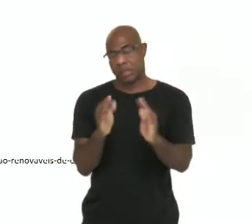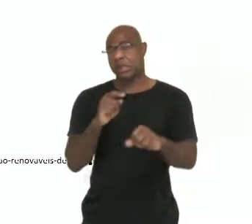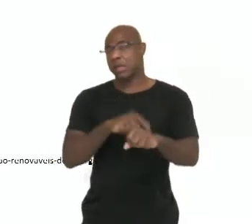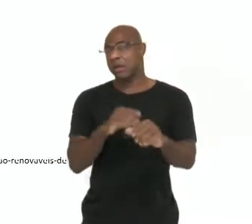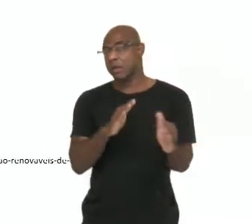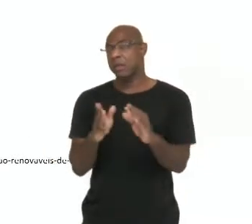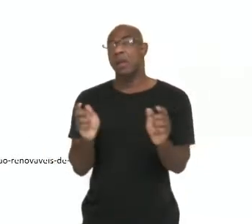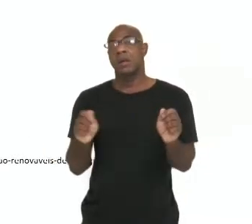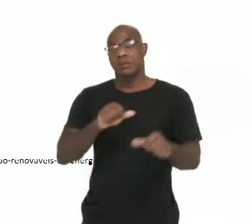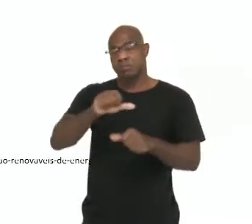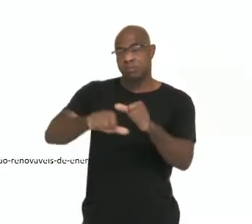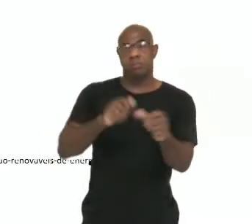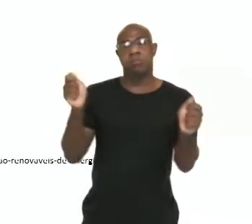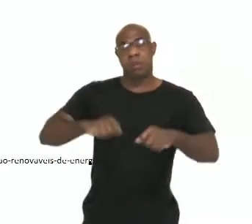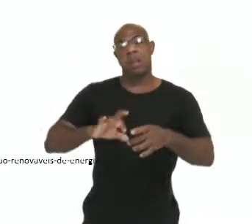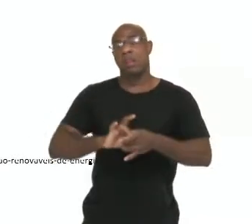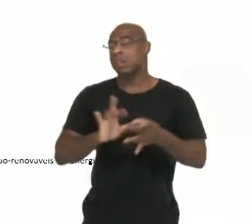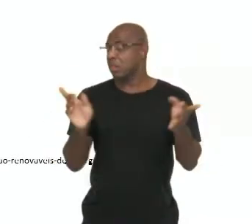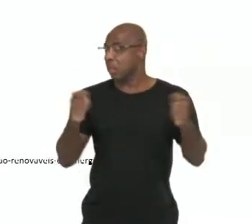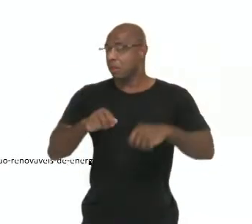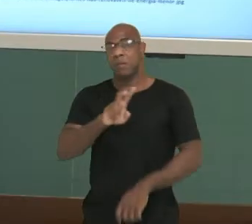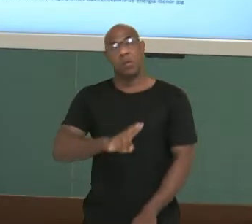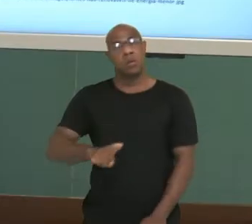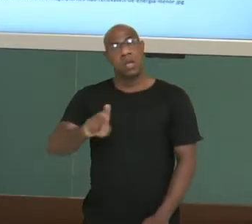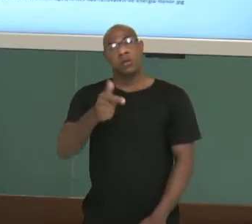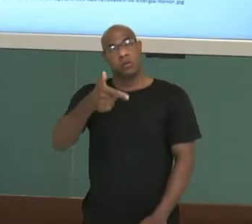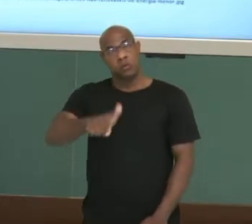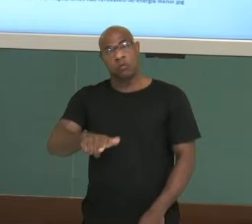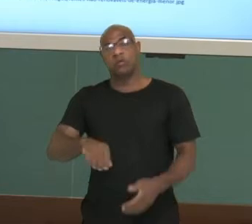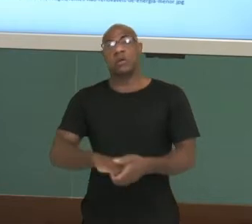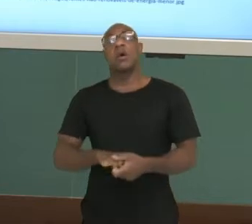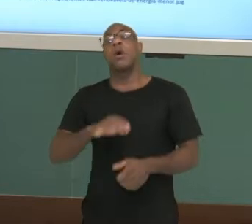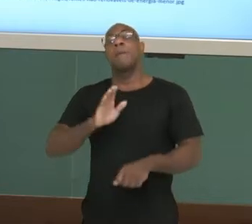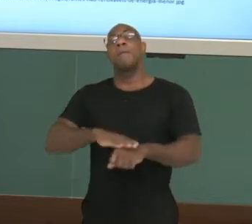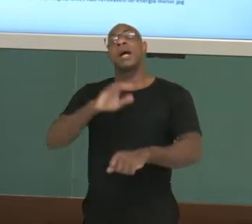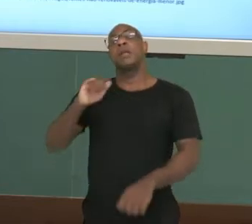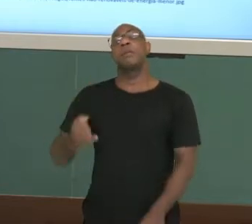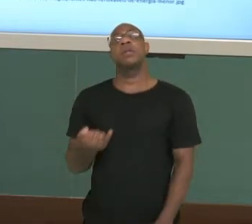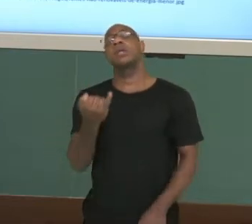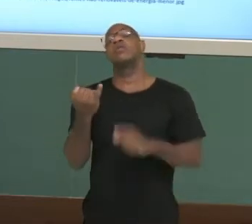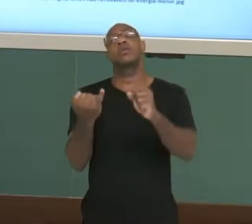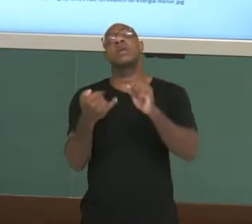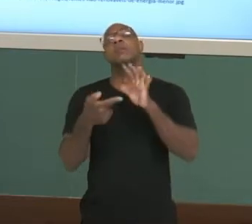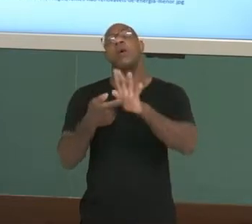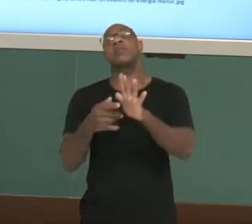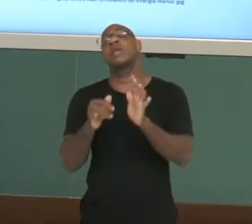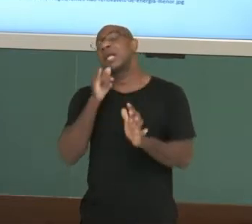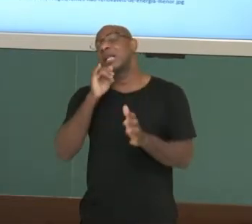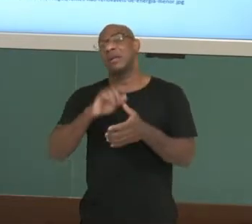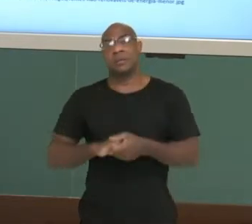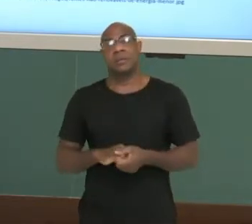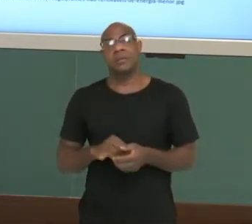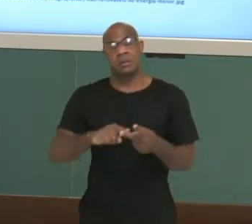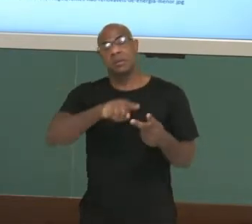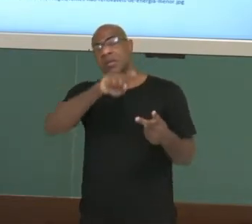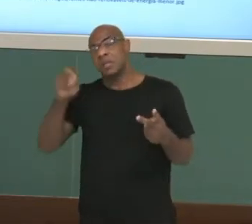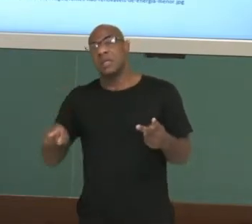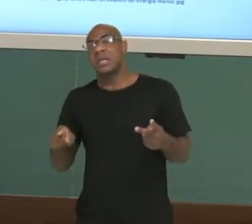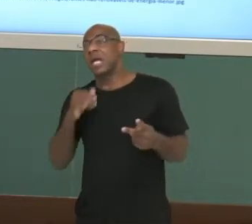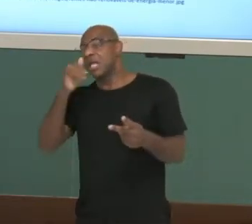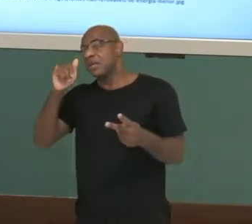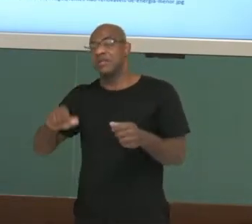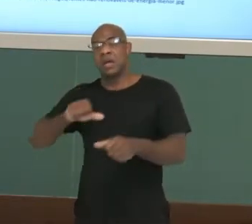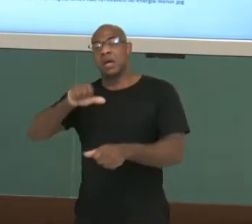para se tornarem disponíveis. E mais importante, agora nós temos aqui alguns exemplos das fontes de energia não renováveis, que